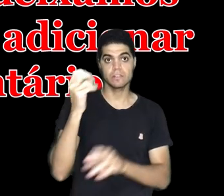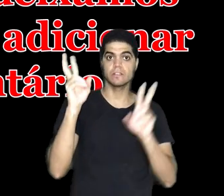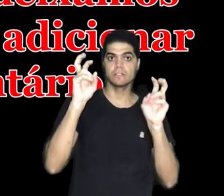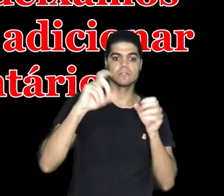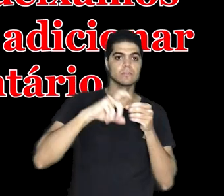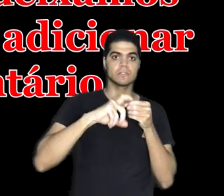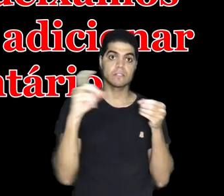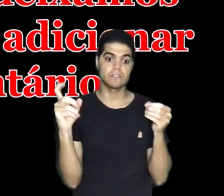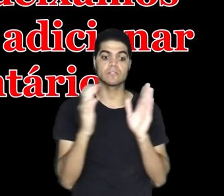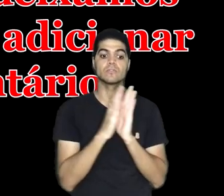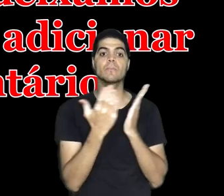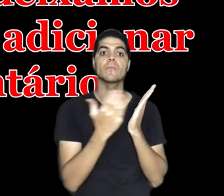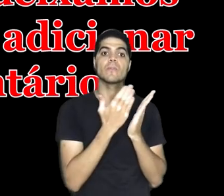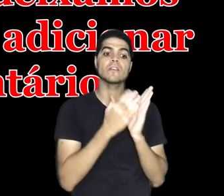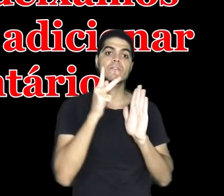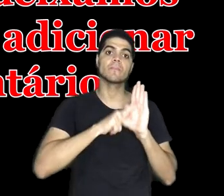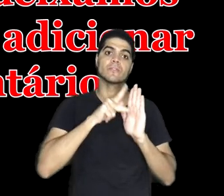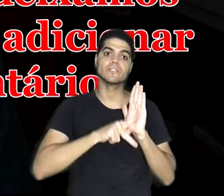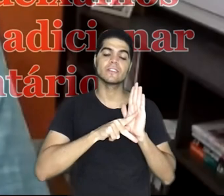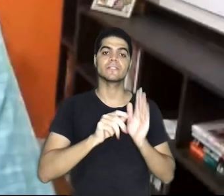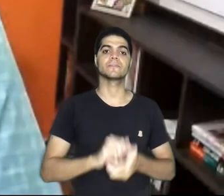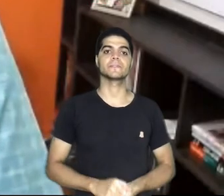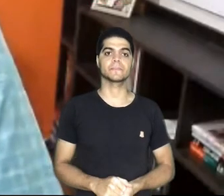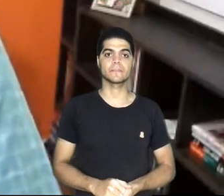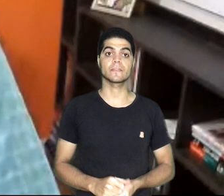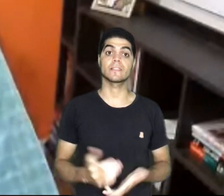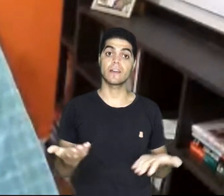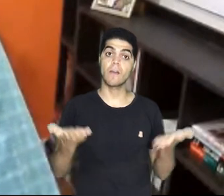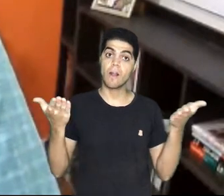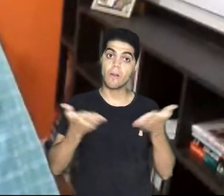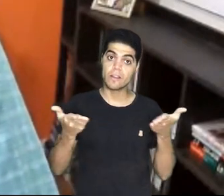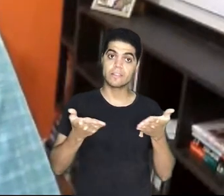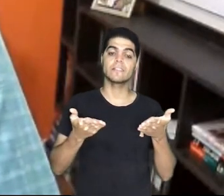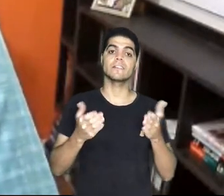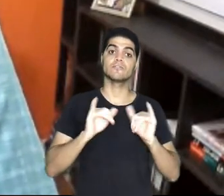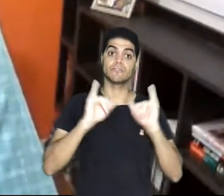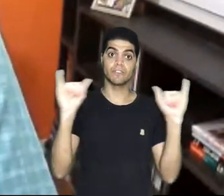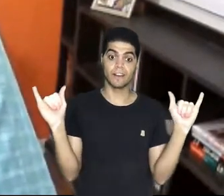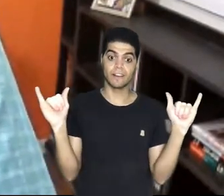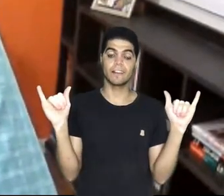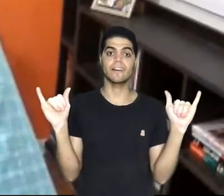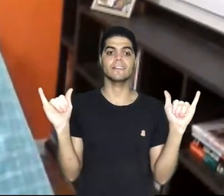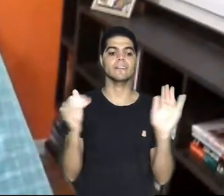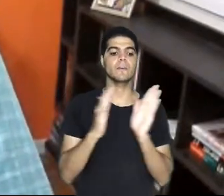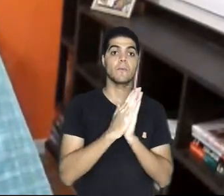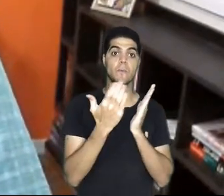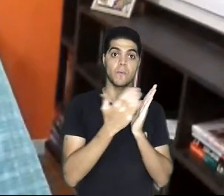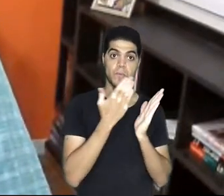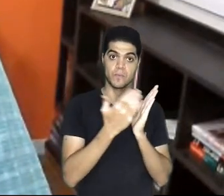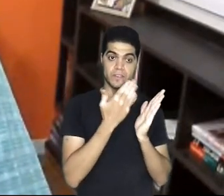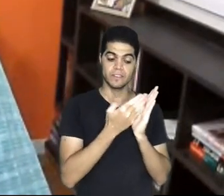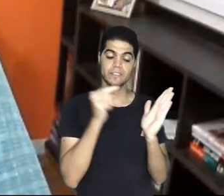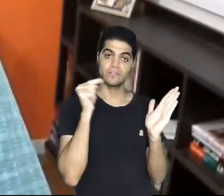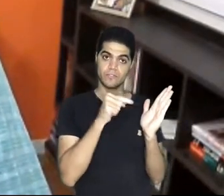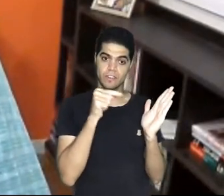sobre a independência, sobre o teu livro, projetos futuros. Tá, eu deixo aqui então registrado mais uma vez a